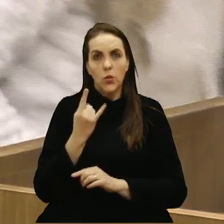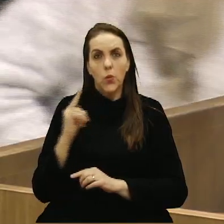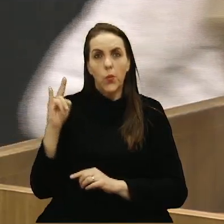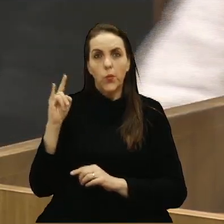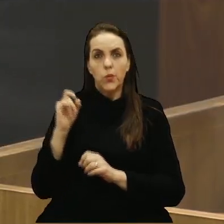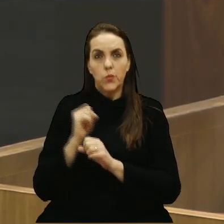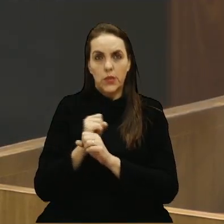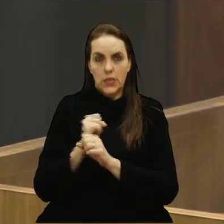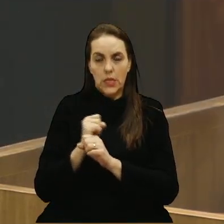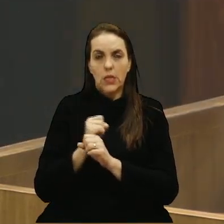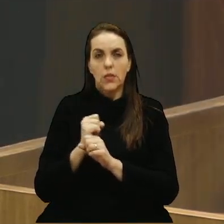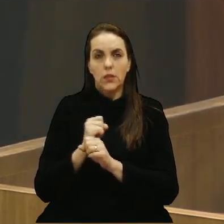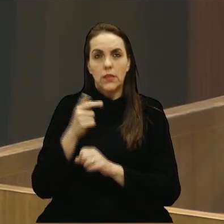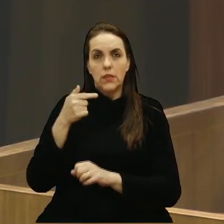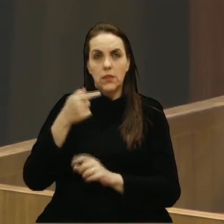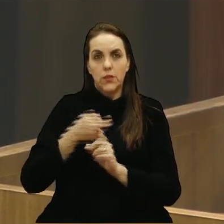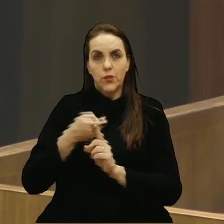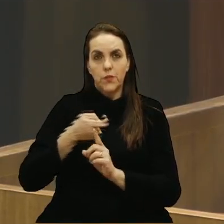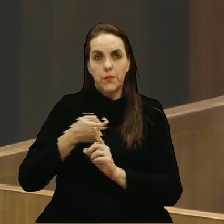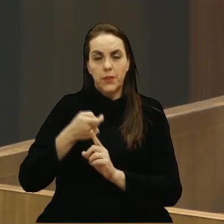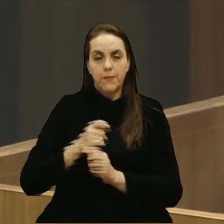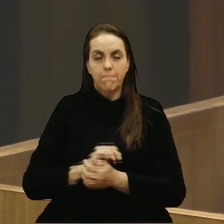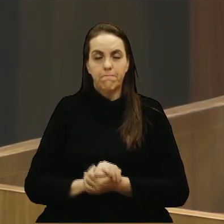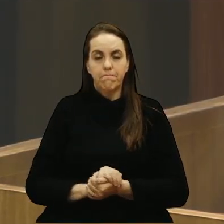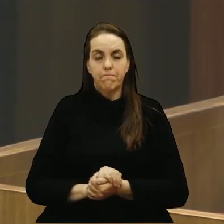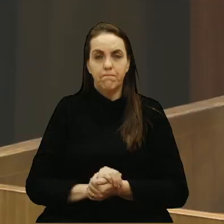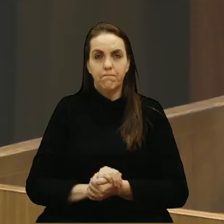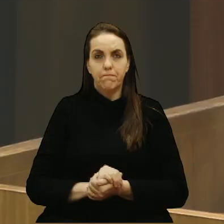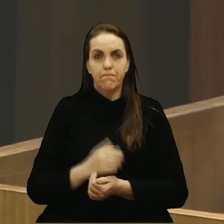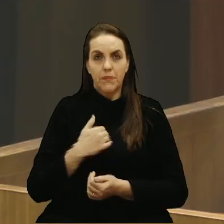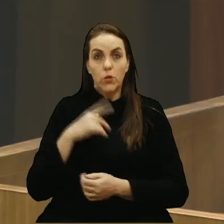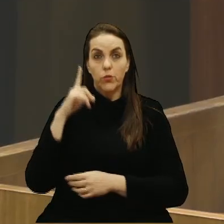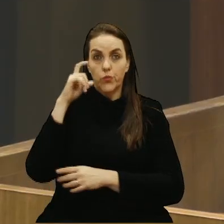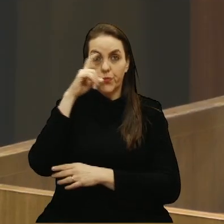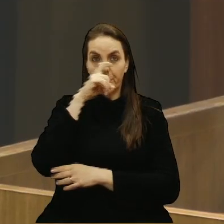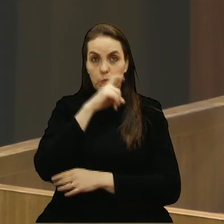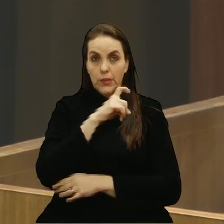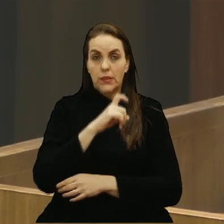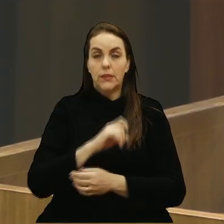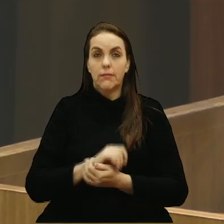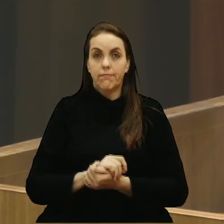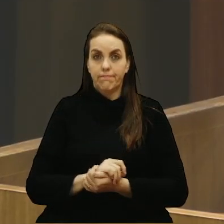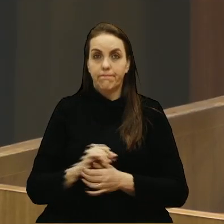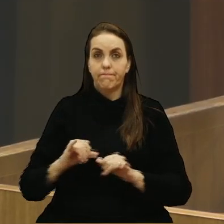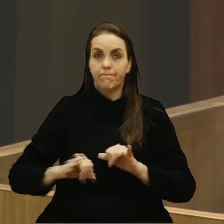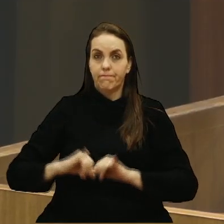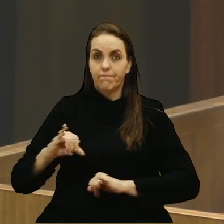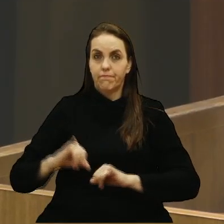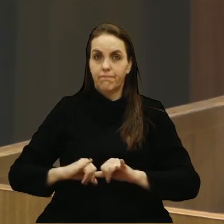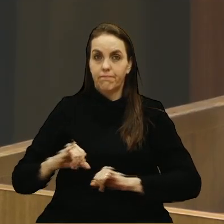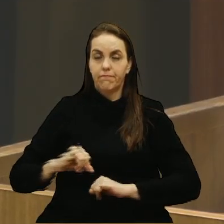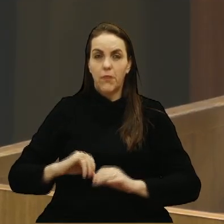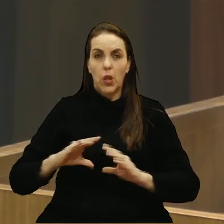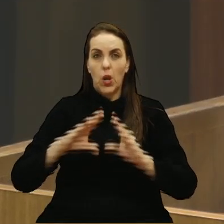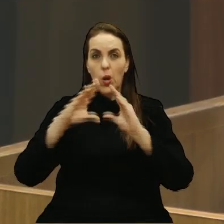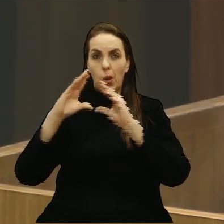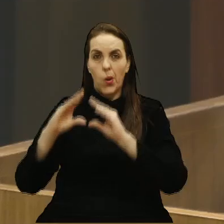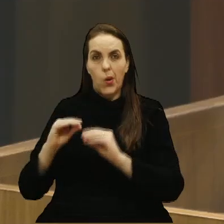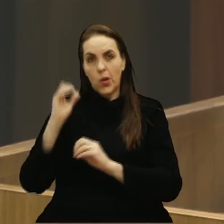anos e 7 meses de dificuldades, de sofrimento, de noites sem